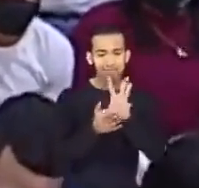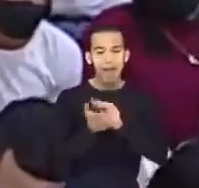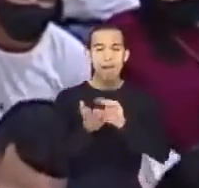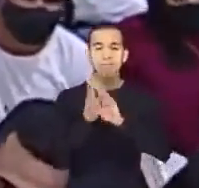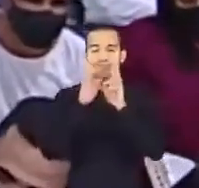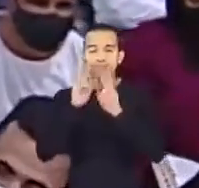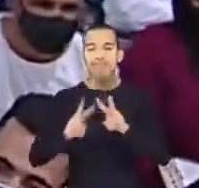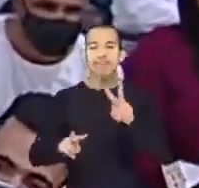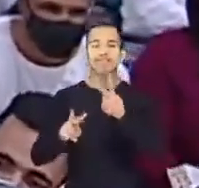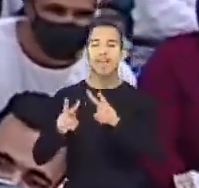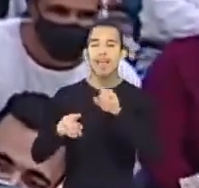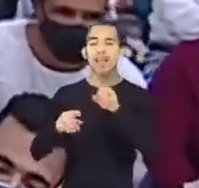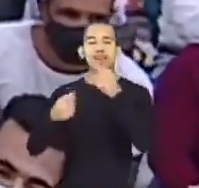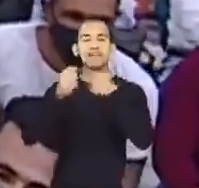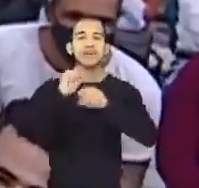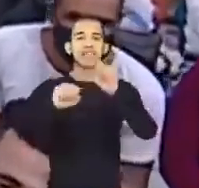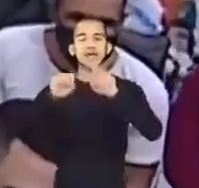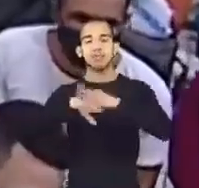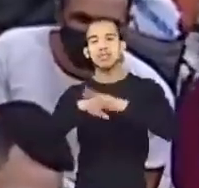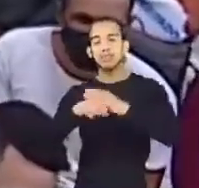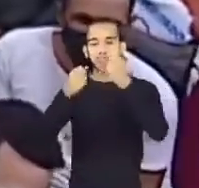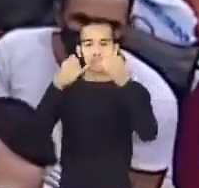Por exemplo, esse salmista,